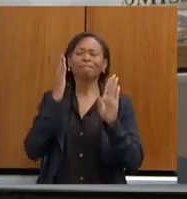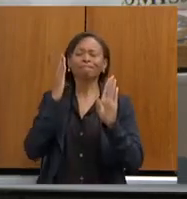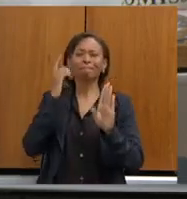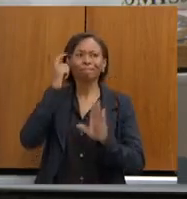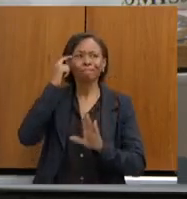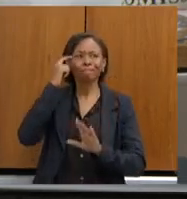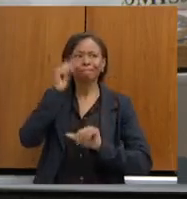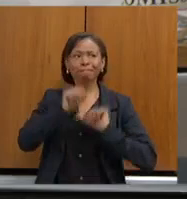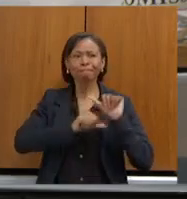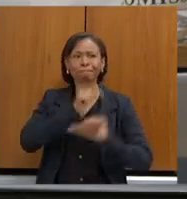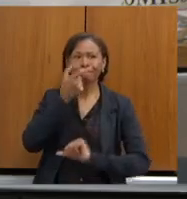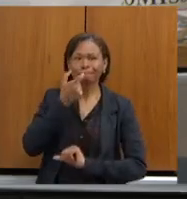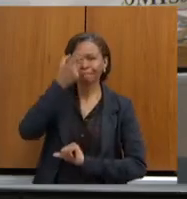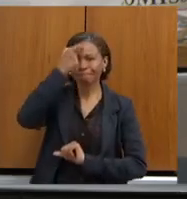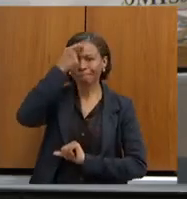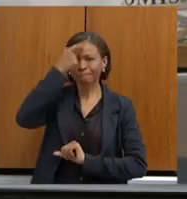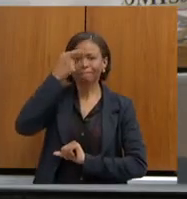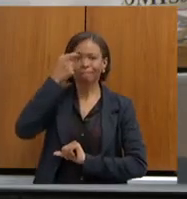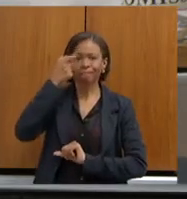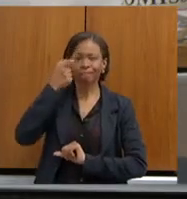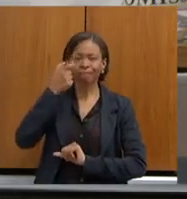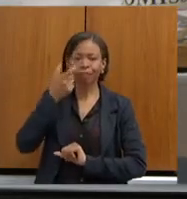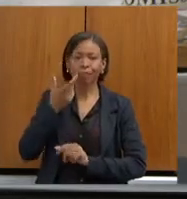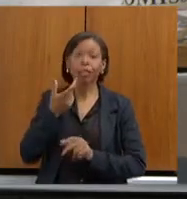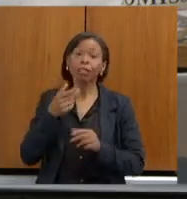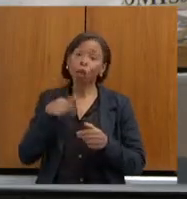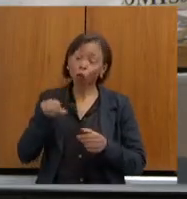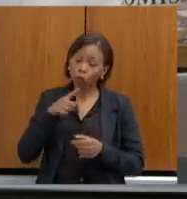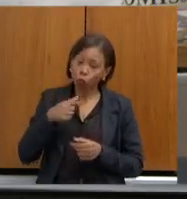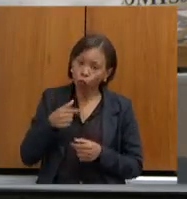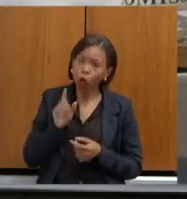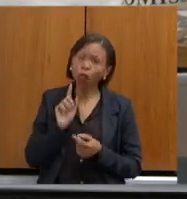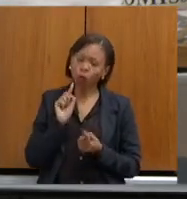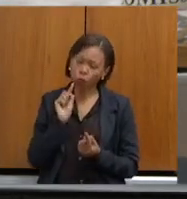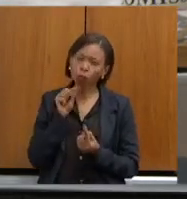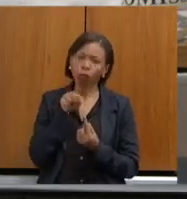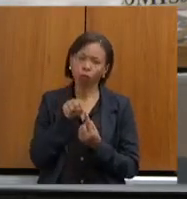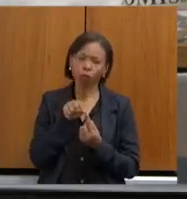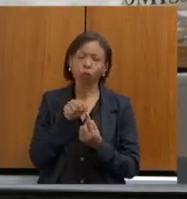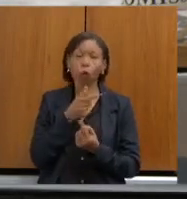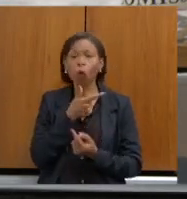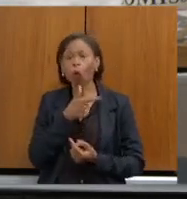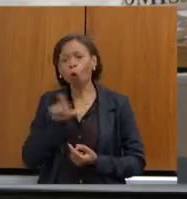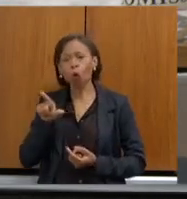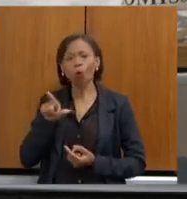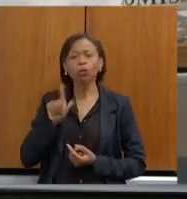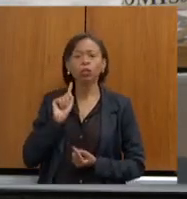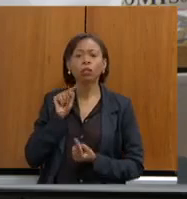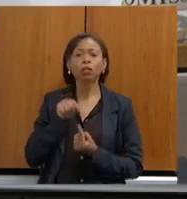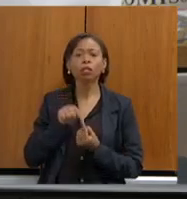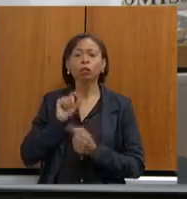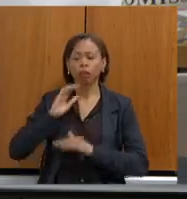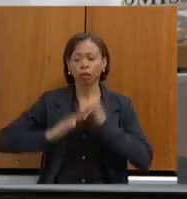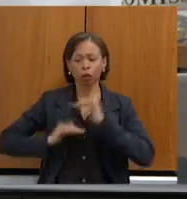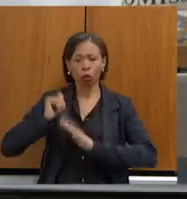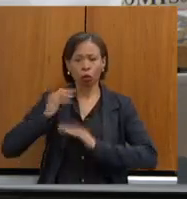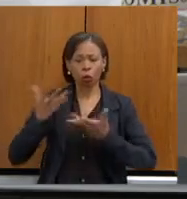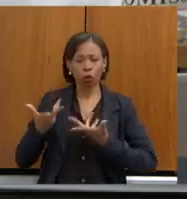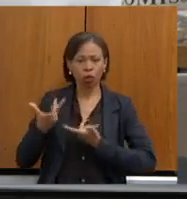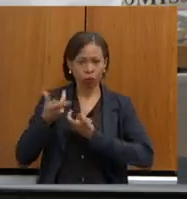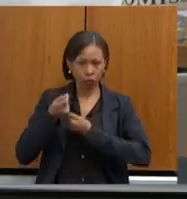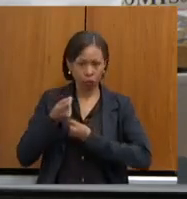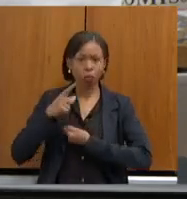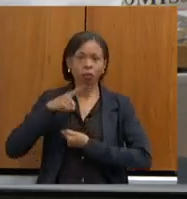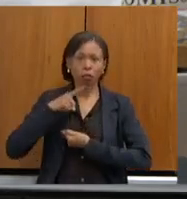questão uma mudança de atitude e é nessa linha que a gente tem feito então a outra parte é assim que a gente já falou da qualificação a gente tem um